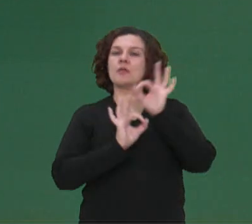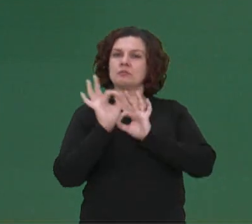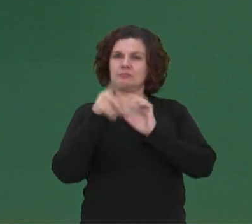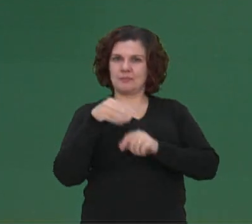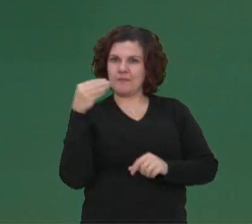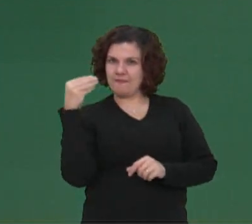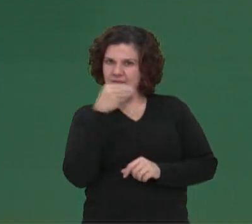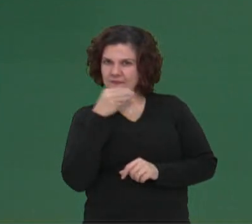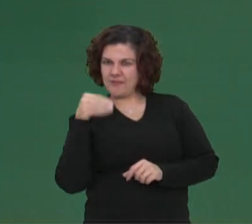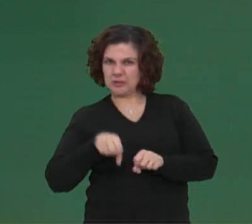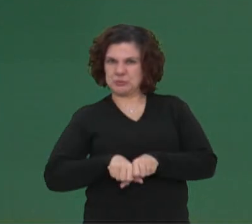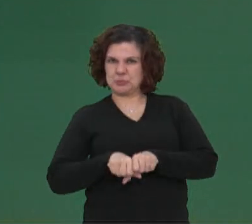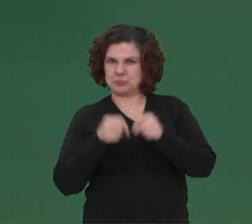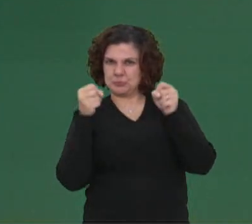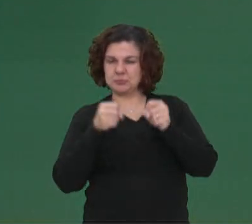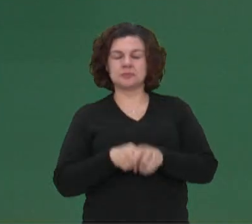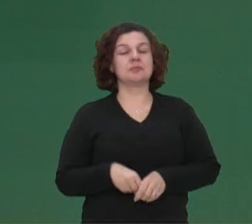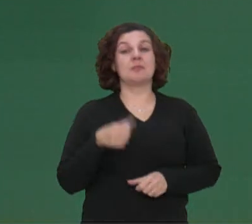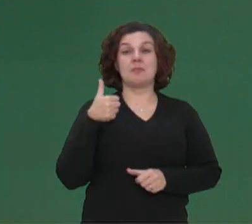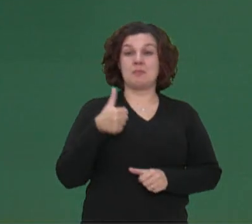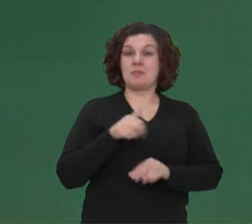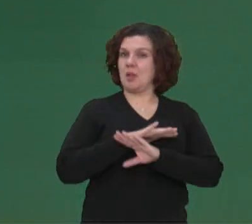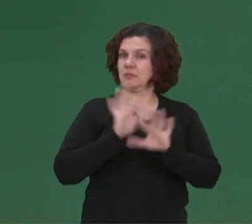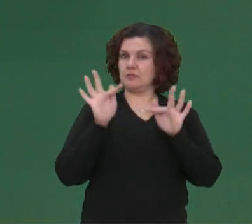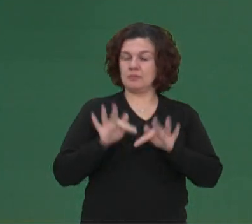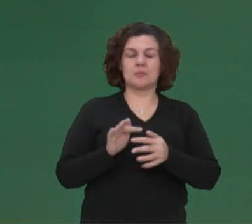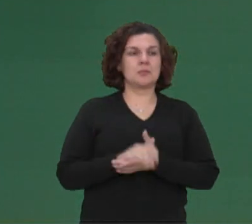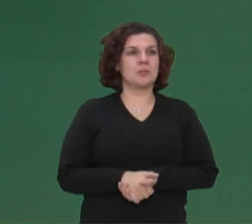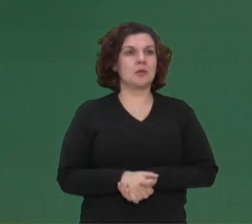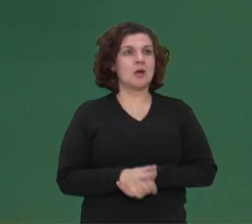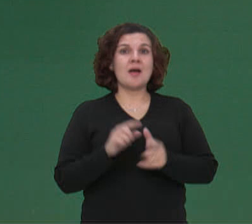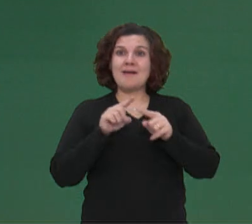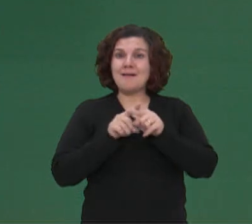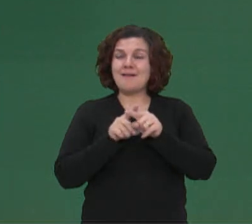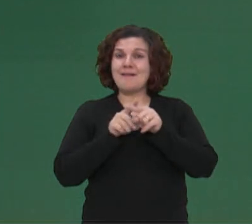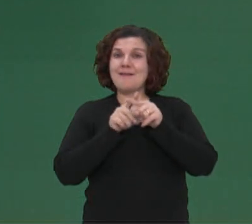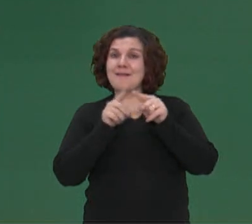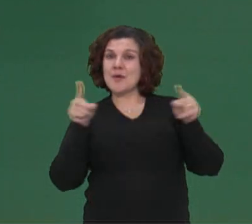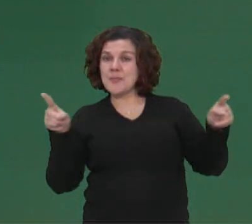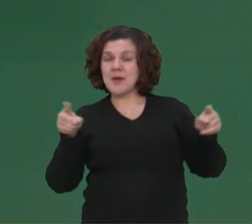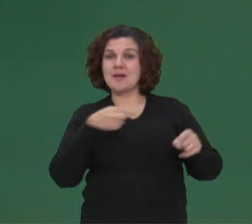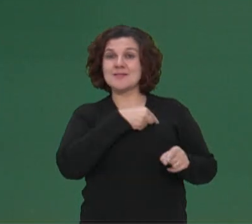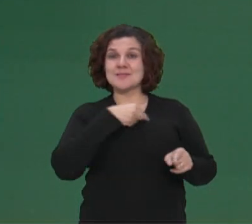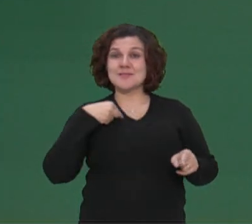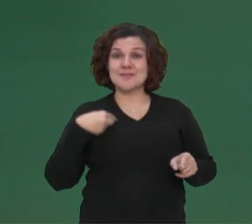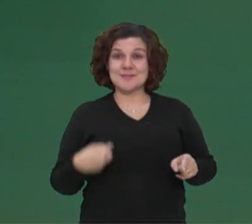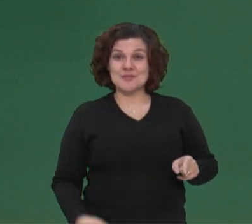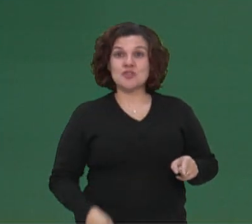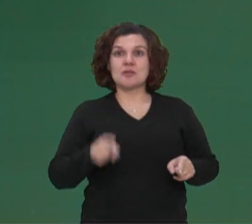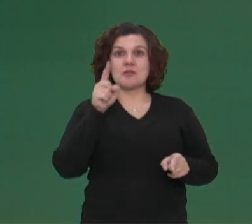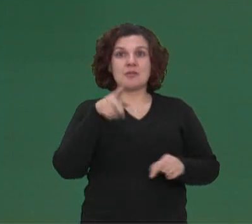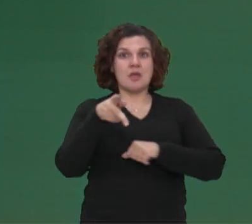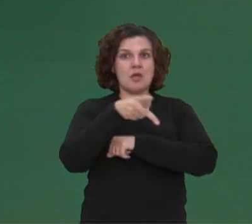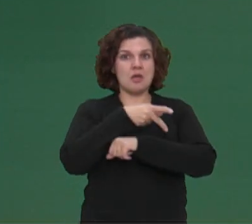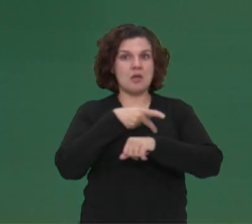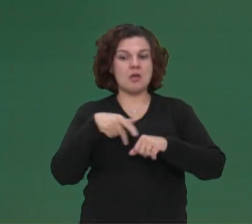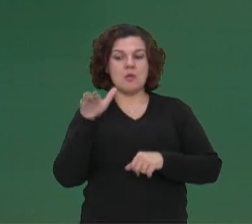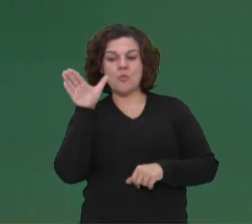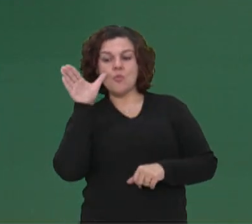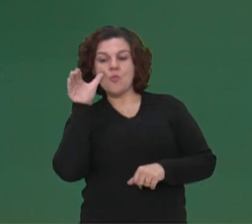precária. Beleza, ponto final, dentro da África. Mas a China é um país que está